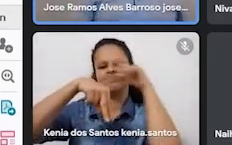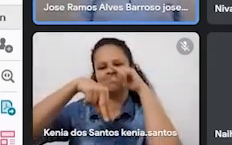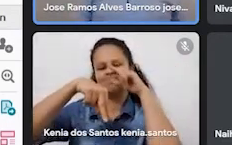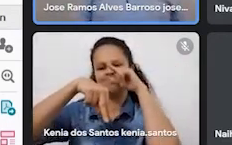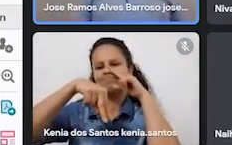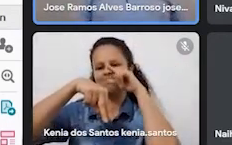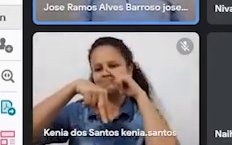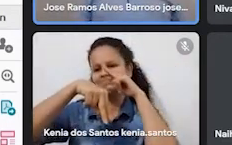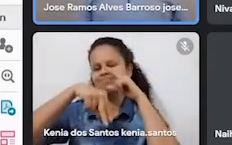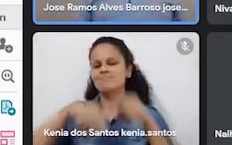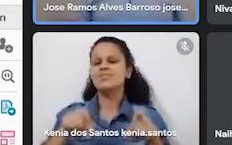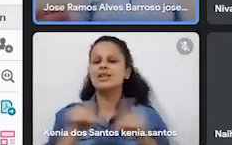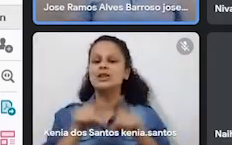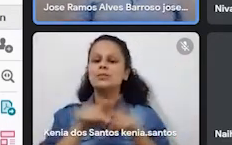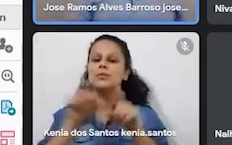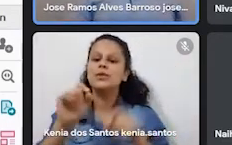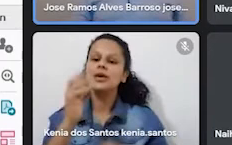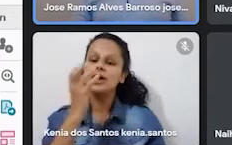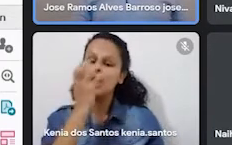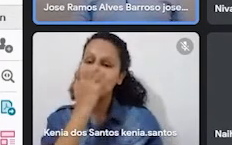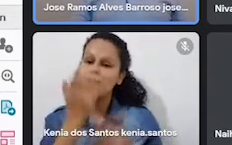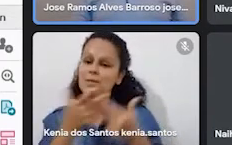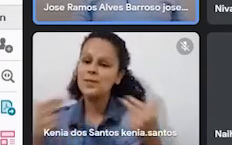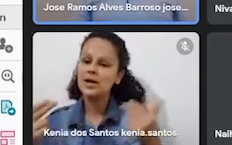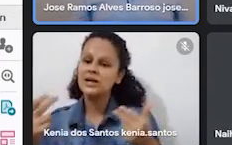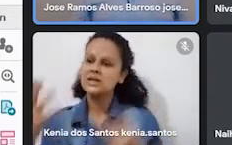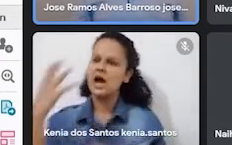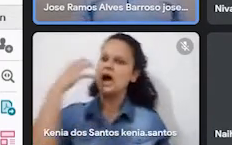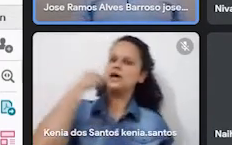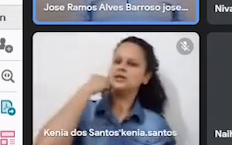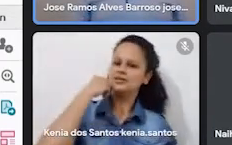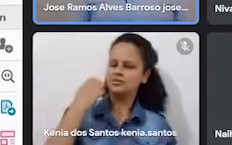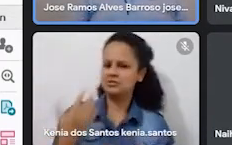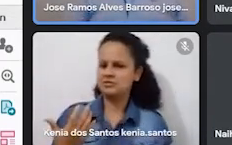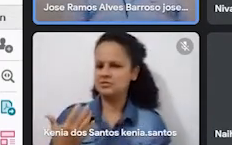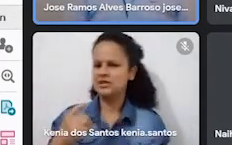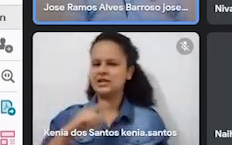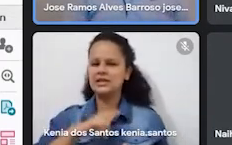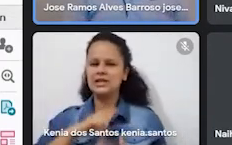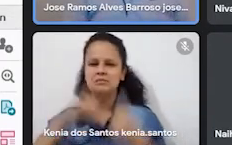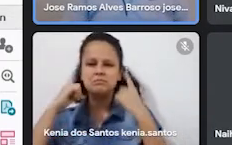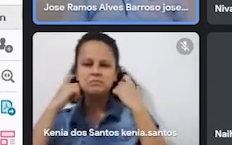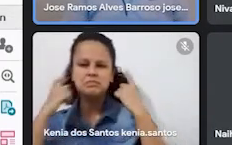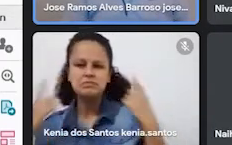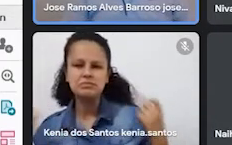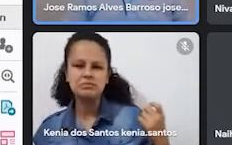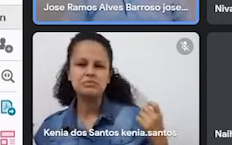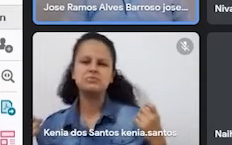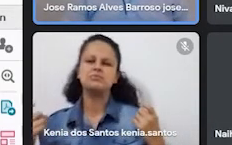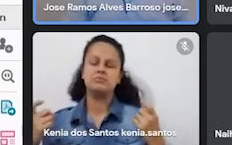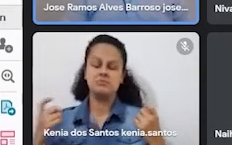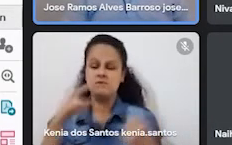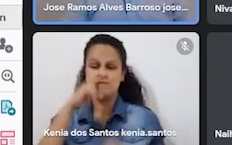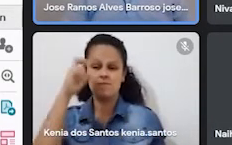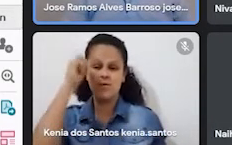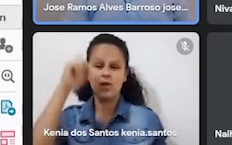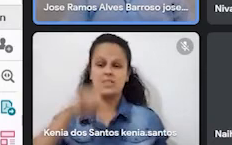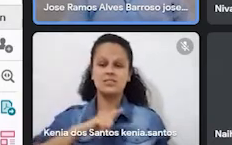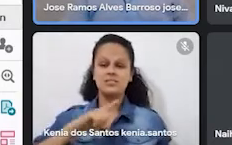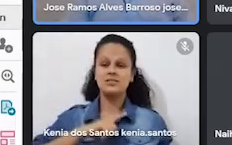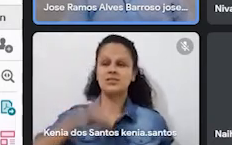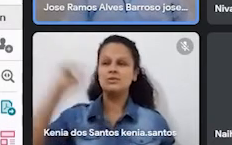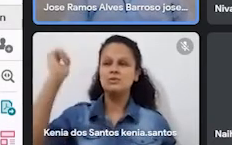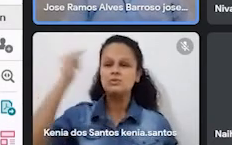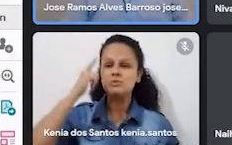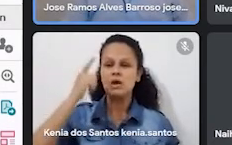Ataque de animais, exposição aos raios solares, ruído, corpo estranho, e assim